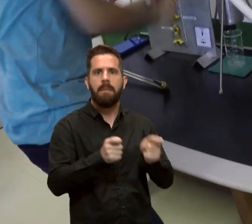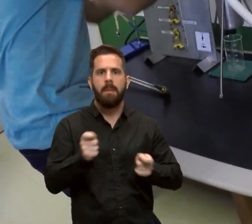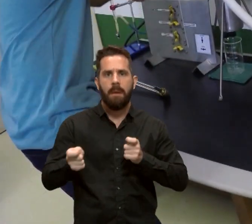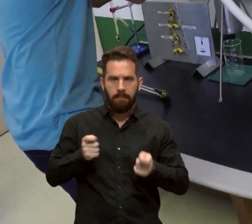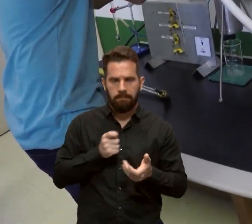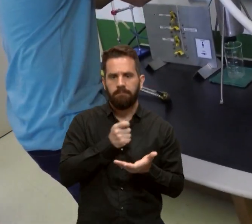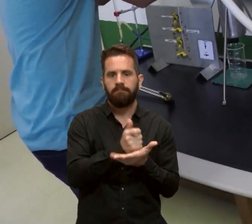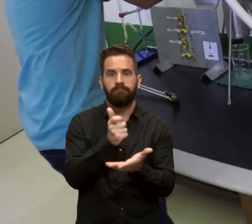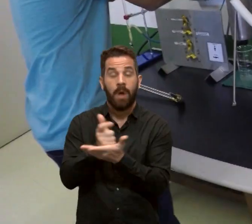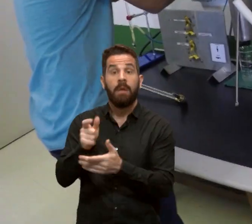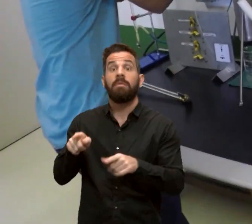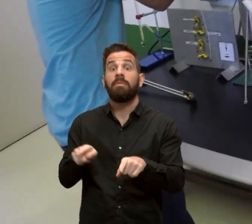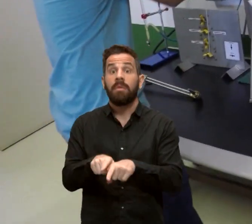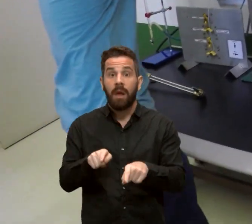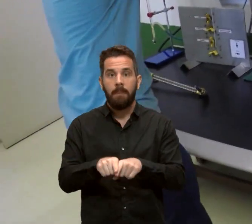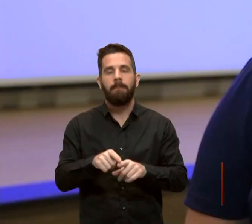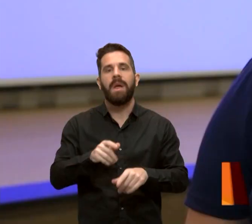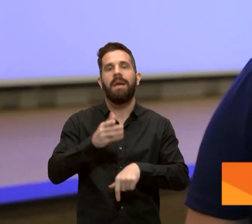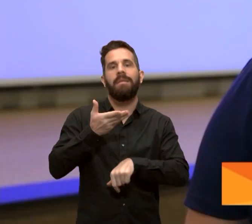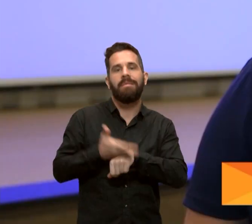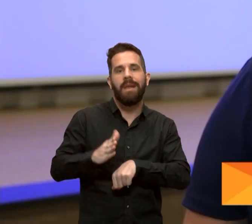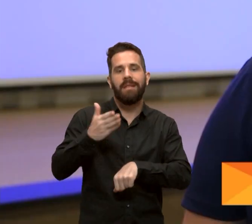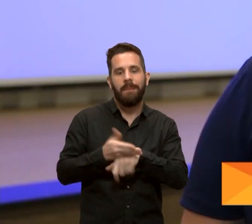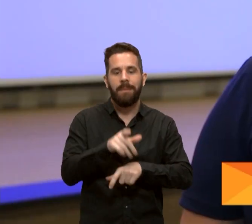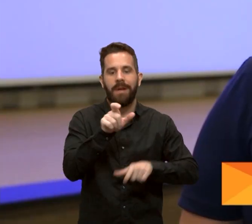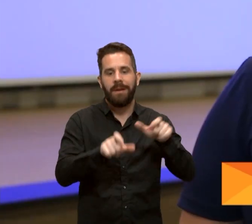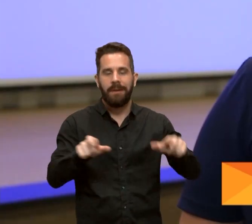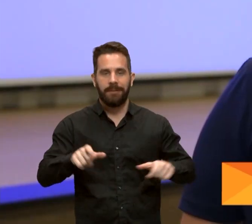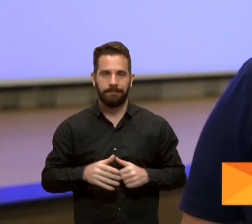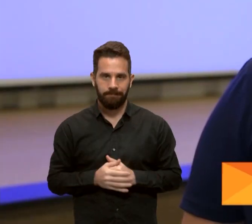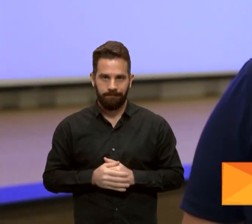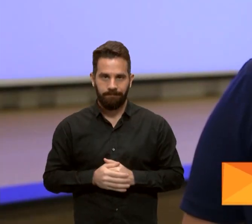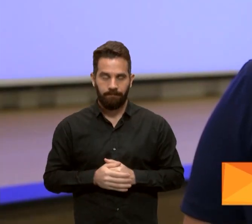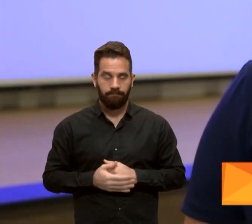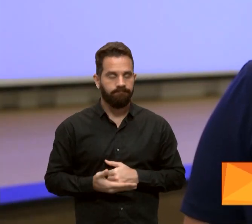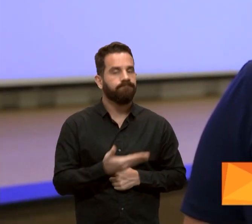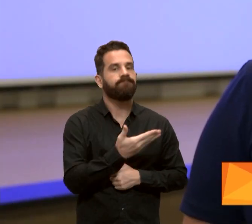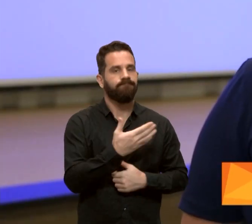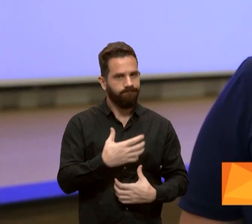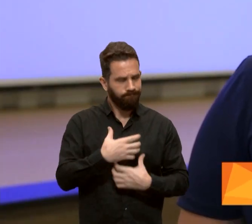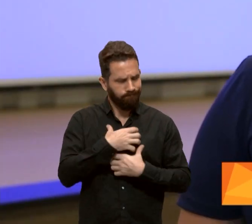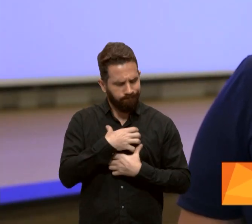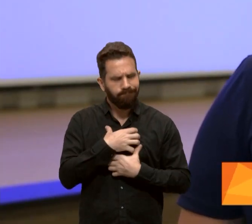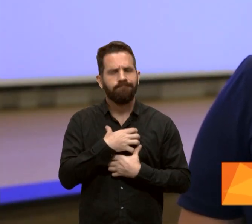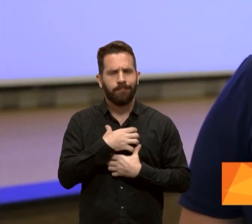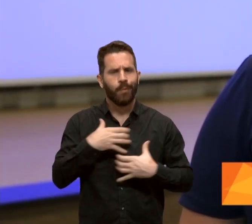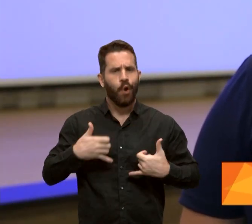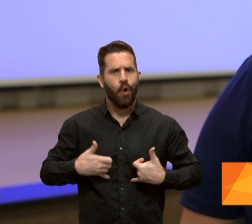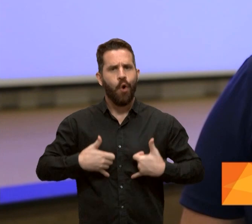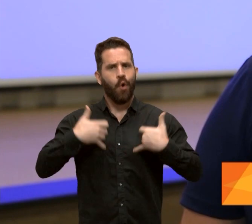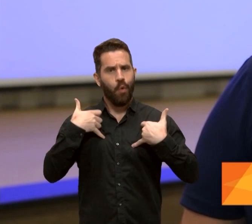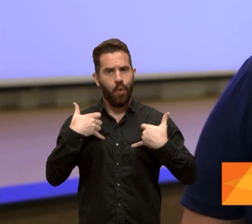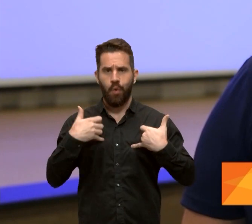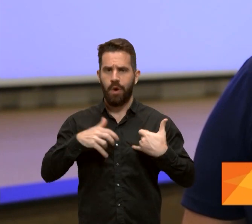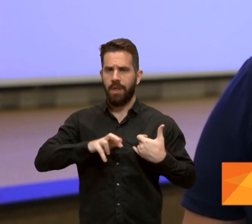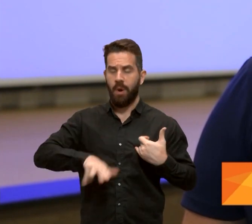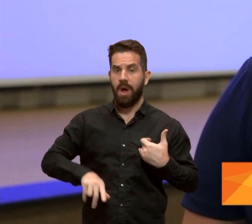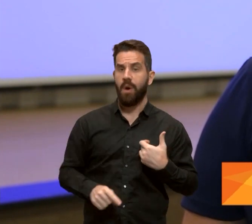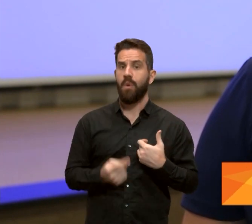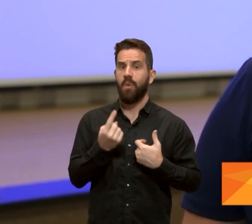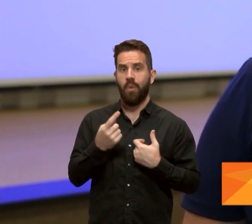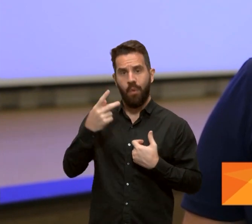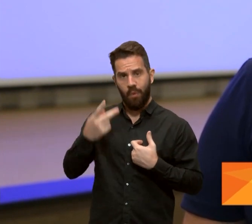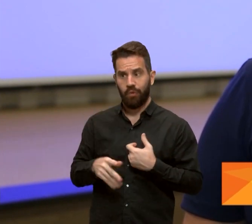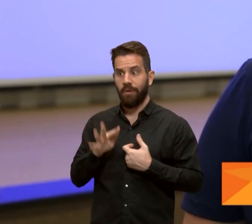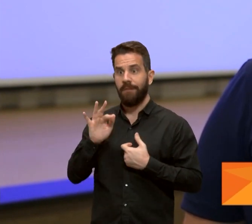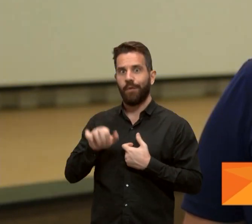no treinamento de multiplicadores. É motivo de orgulho não só para a Fundação, como para toda a Universidade Federal